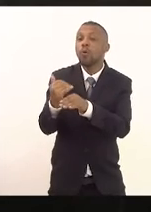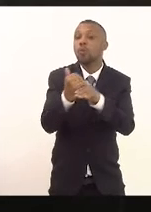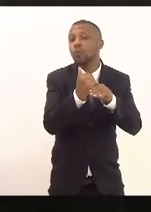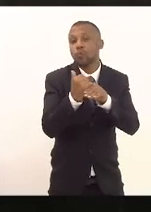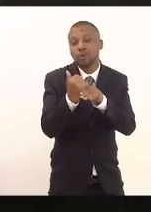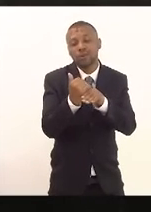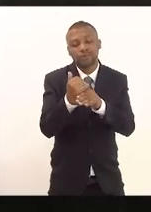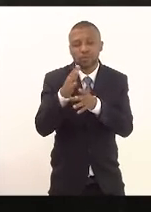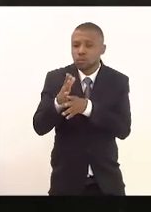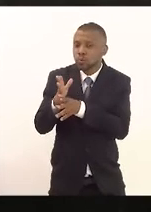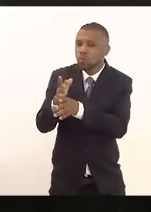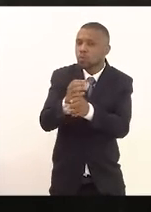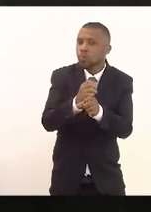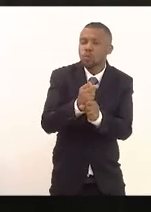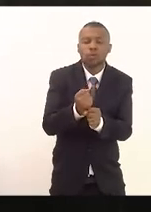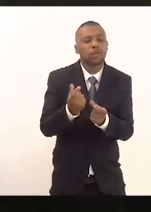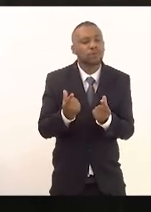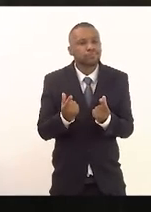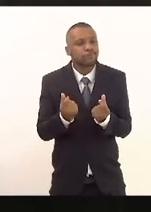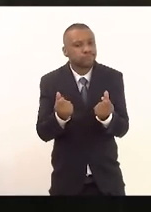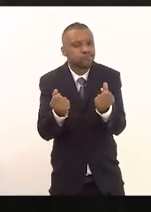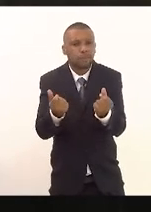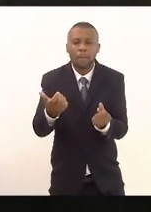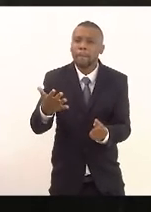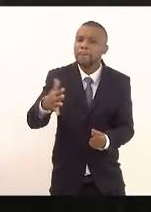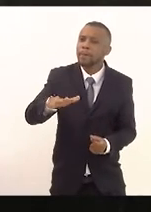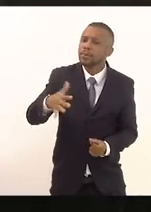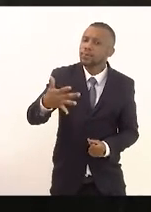dava aproximadamente senhor Deputado